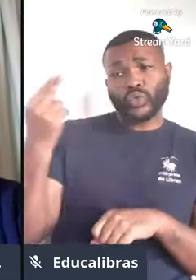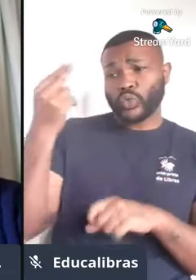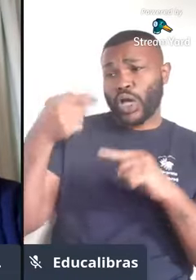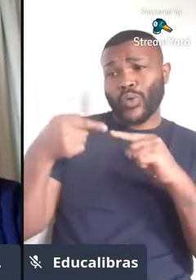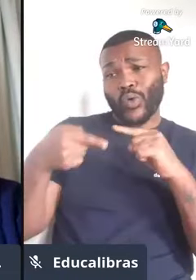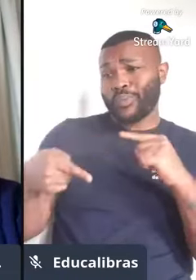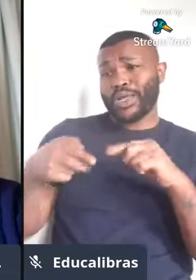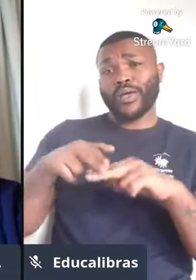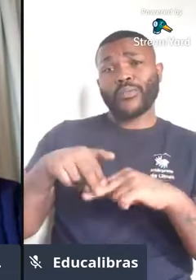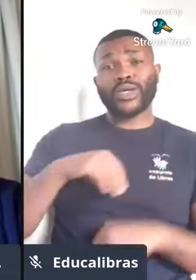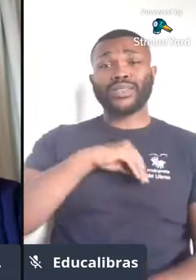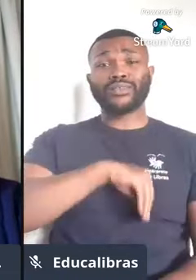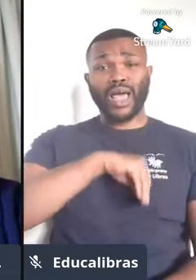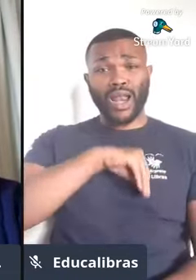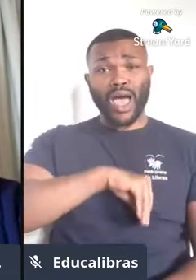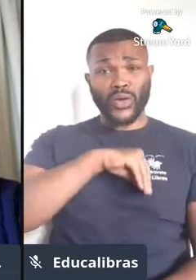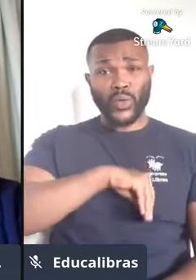salário do aprendiz é